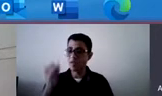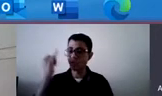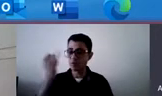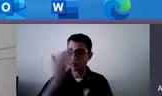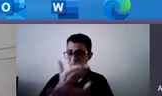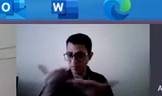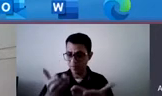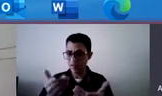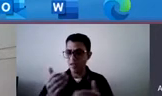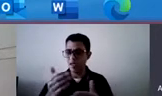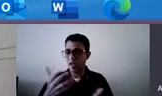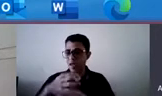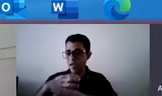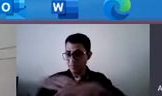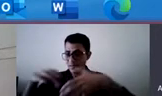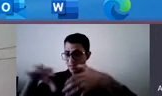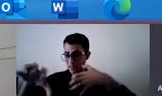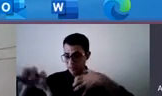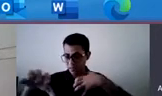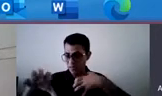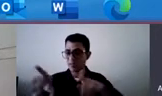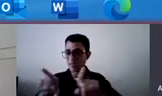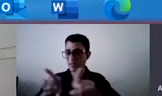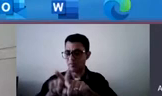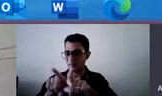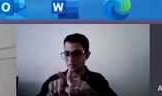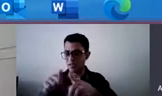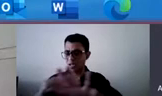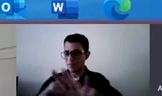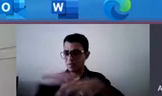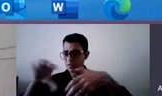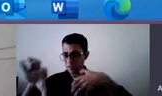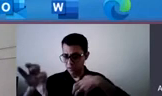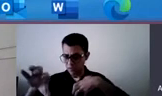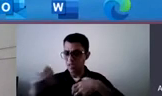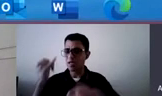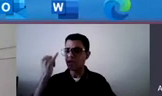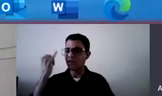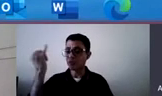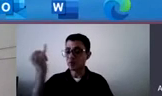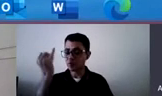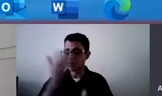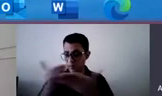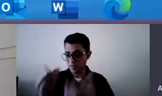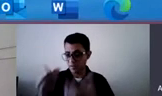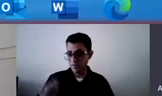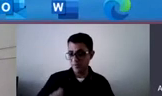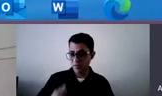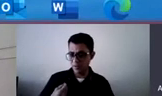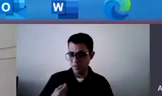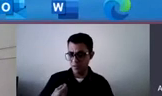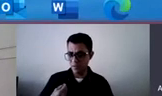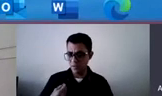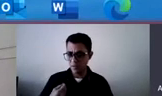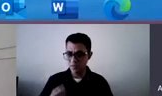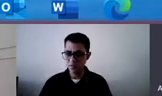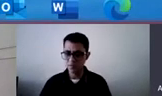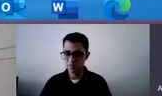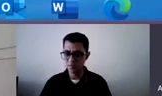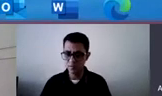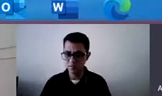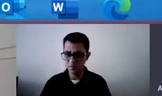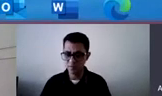vai falar da empatia. A empatia é algo... Espera só um